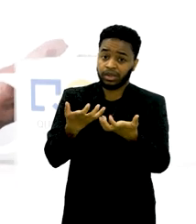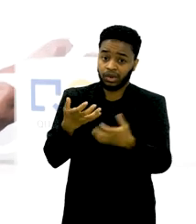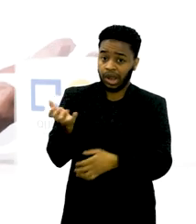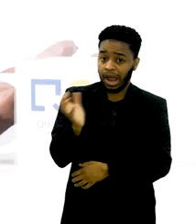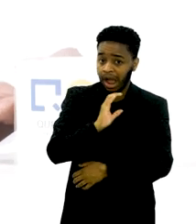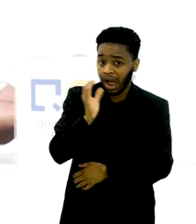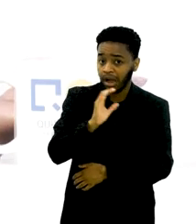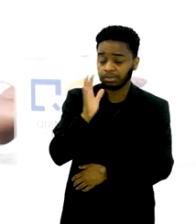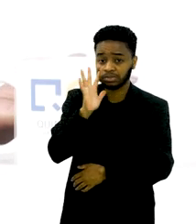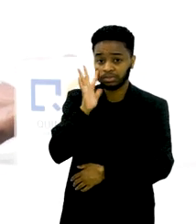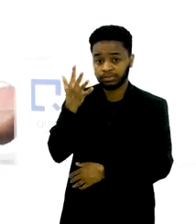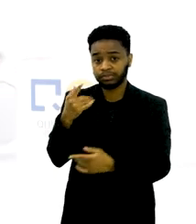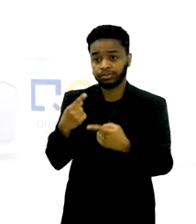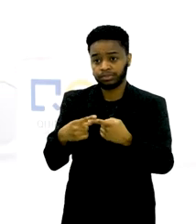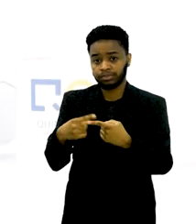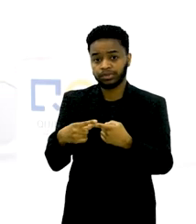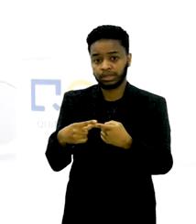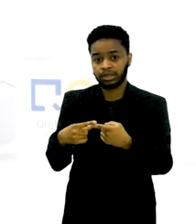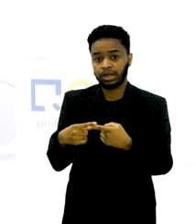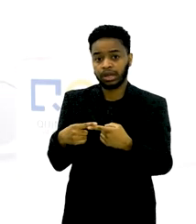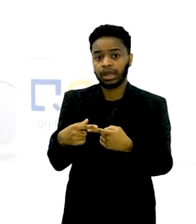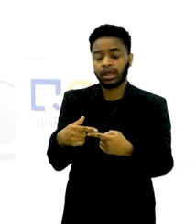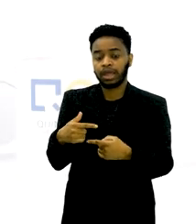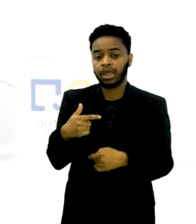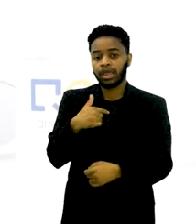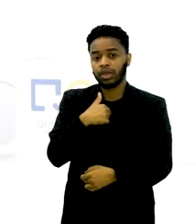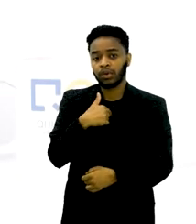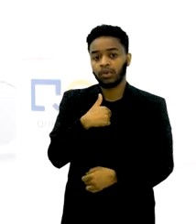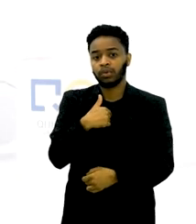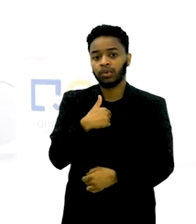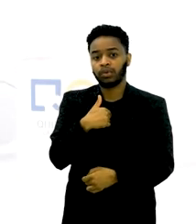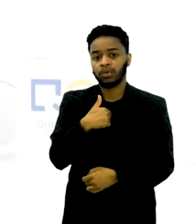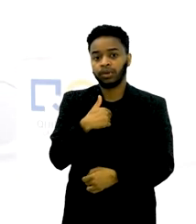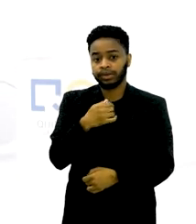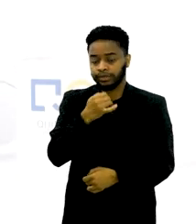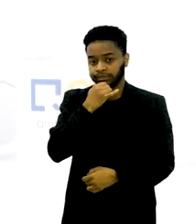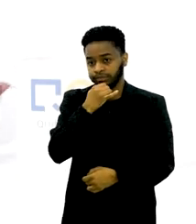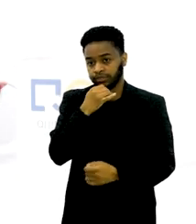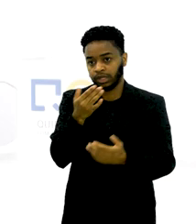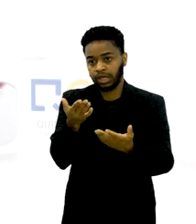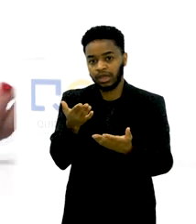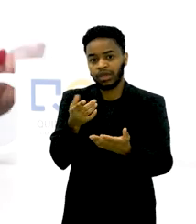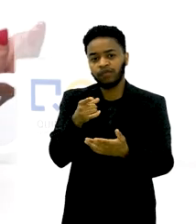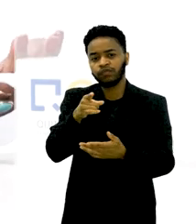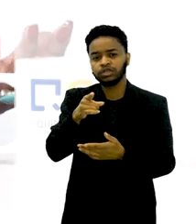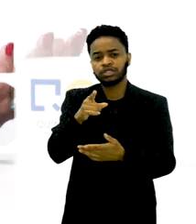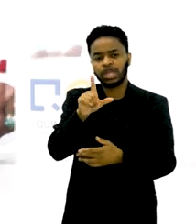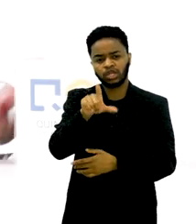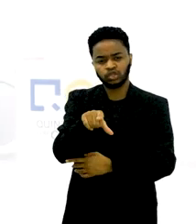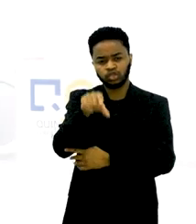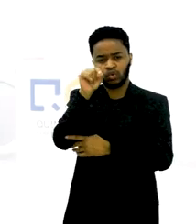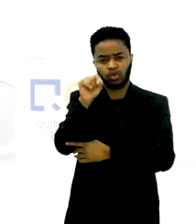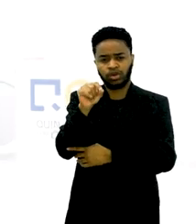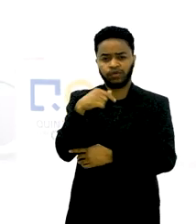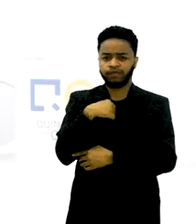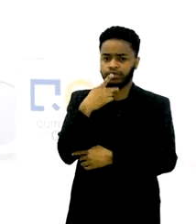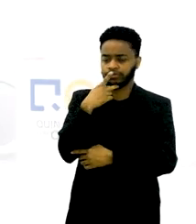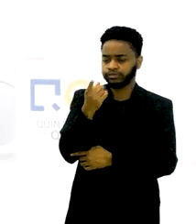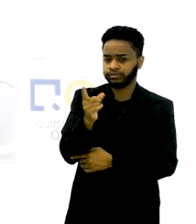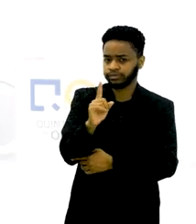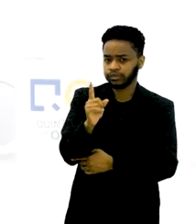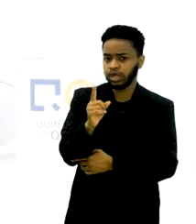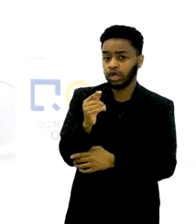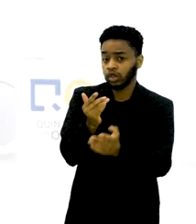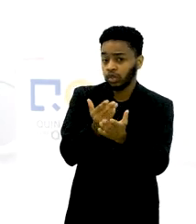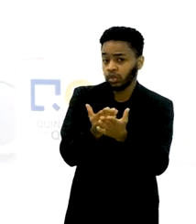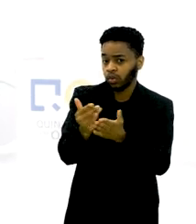pressa porque eu herdei um bastão na é verdade né quando você fala ah foi uma escolha eu disse para